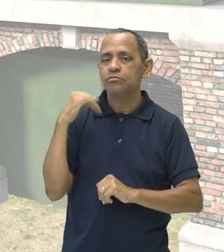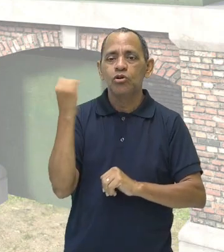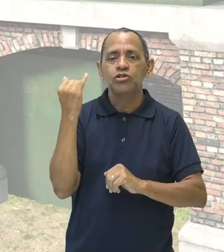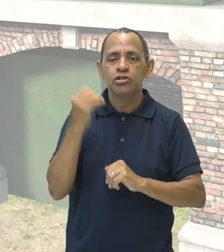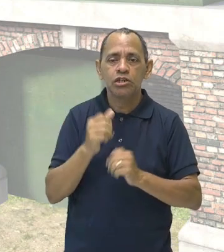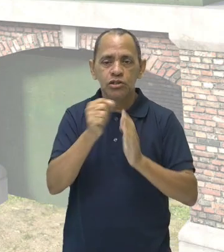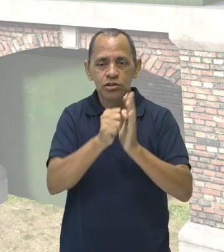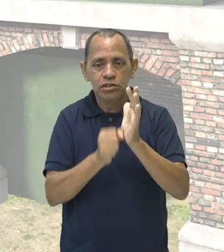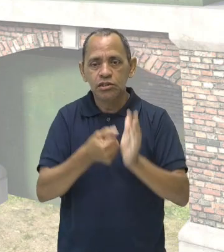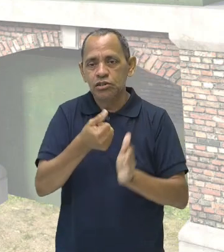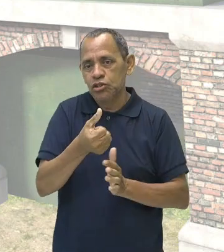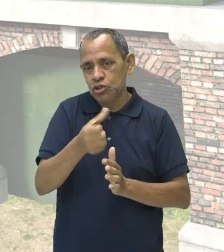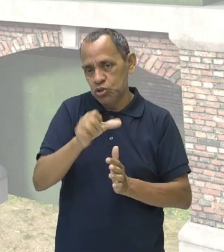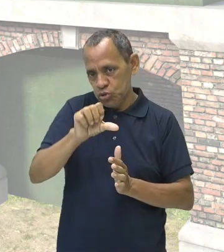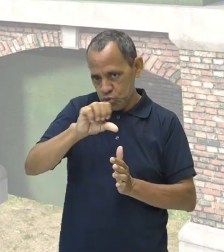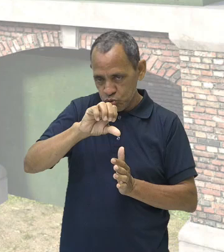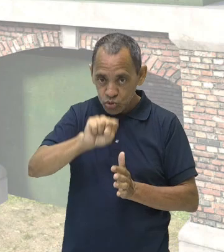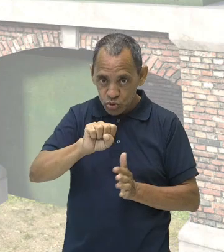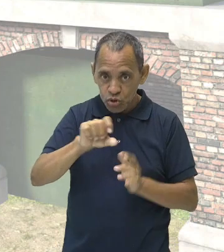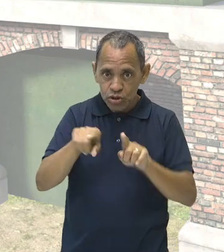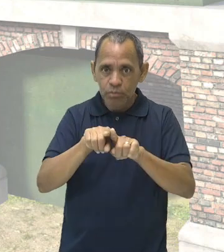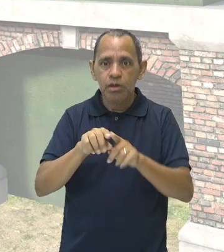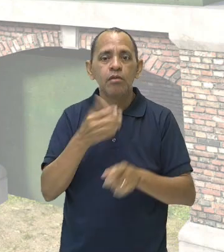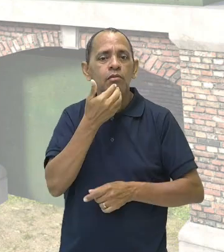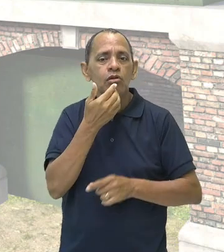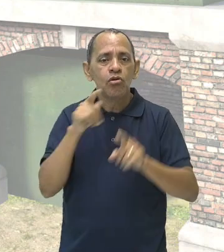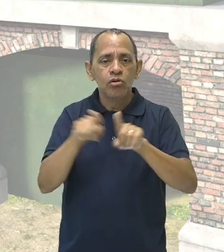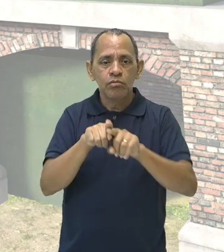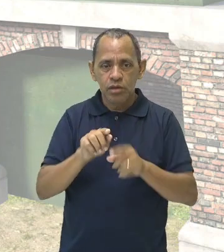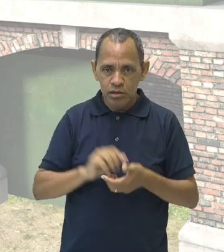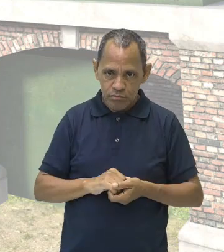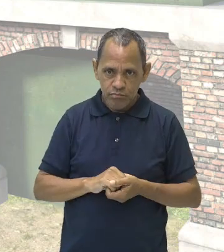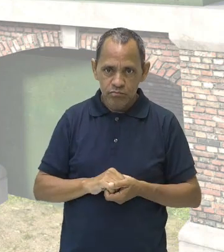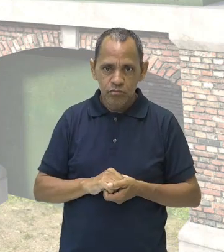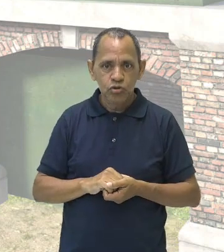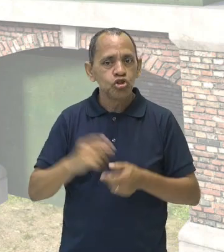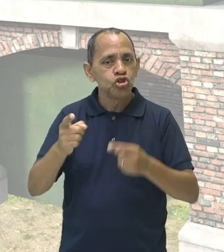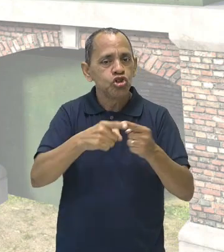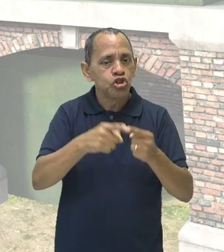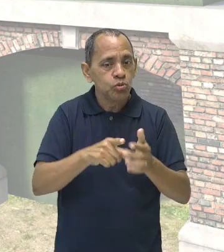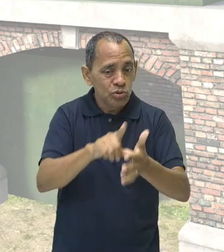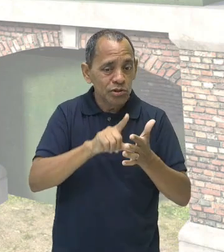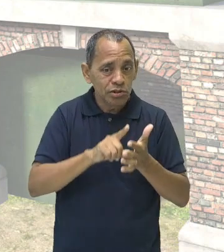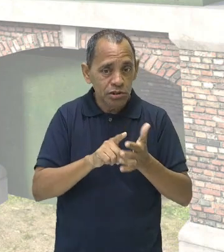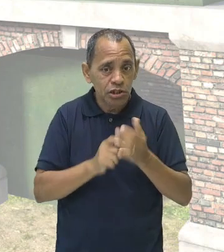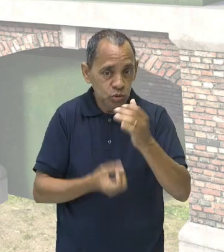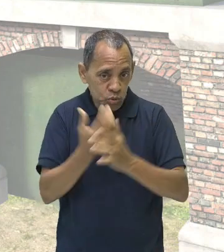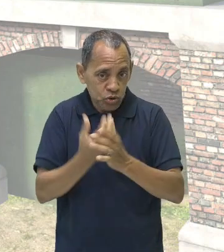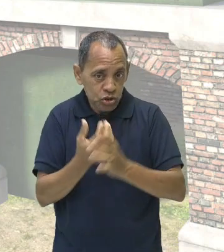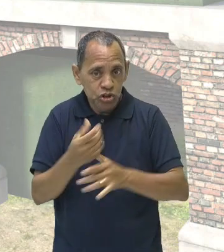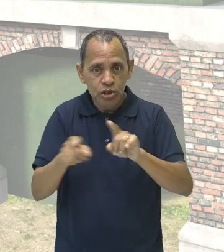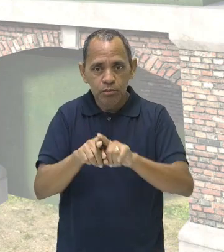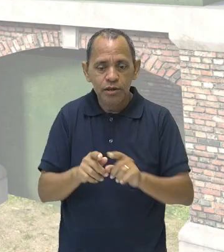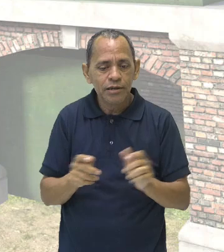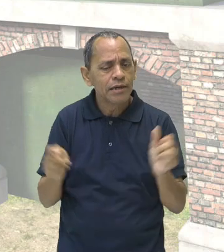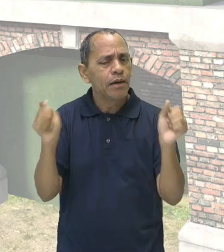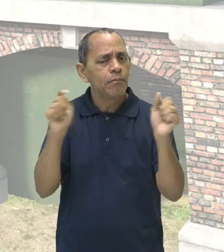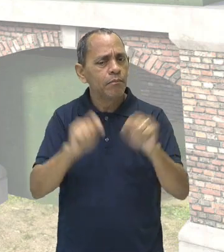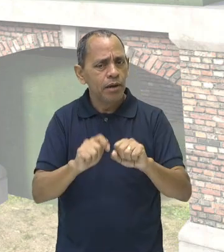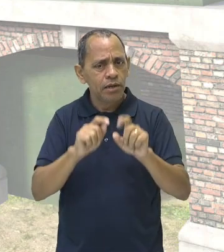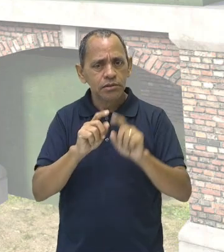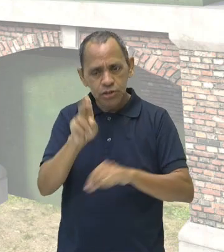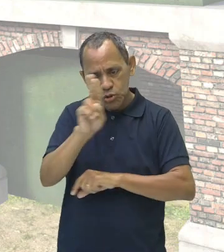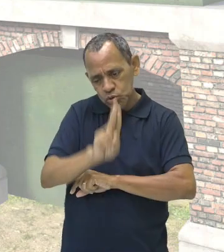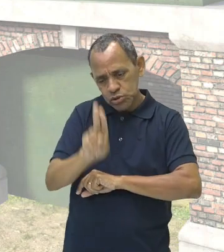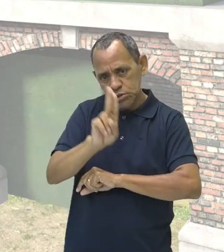melhorou versões anteriores, que tornando-as mais eficientes e capazes de serem